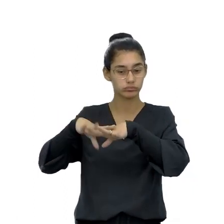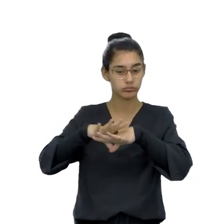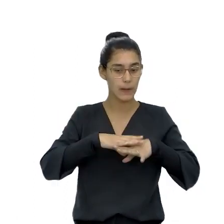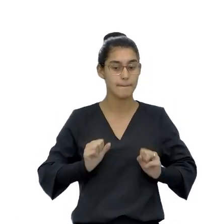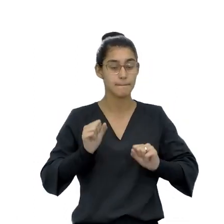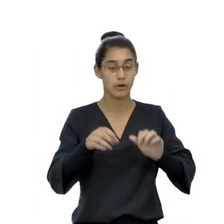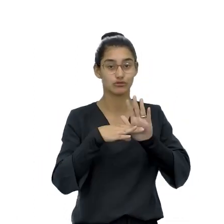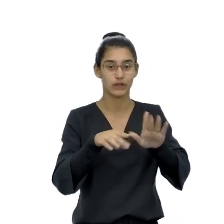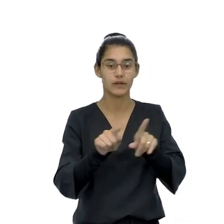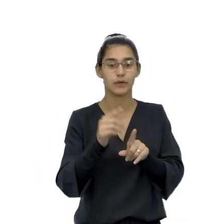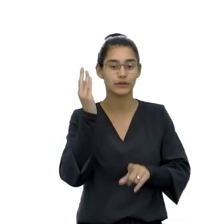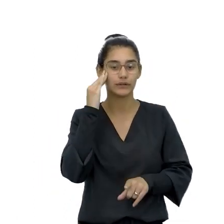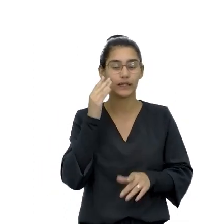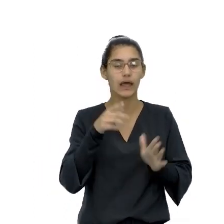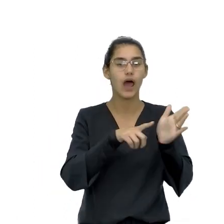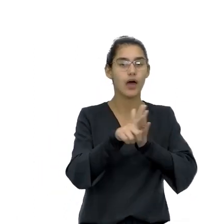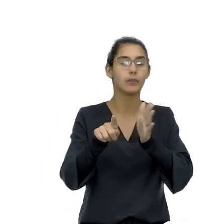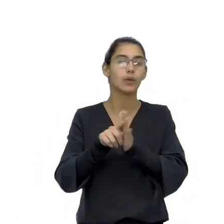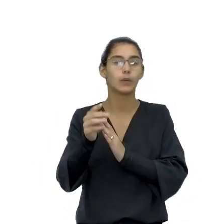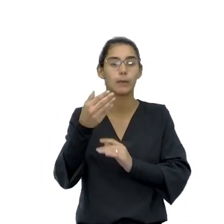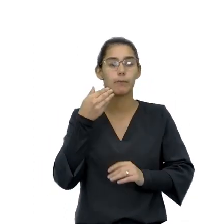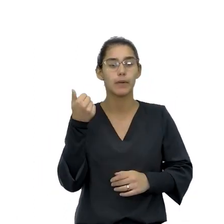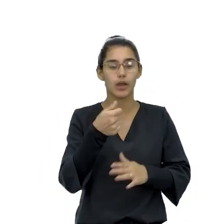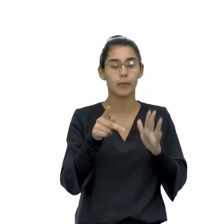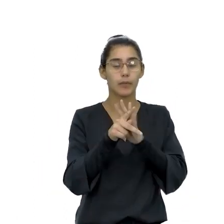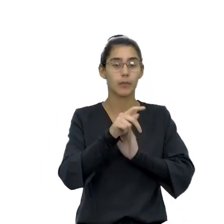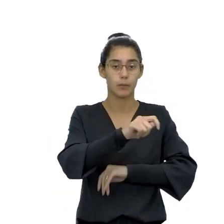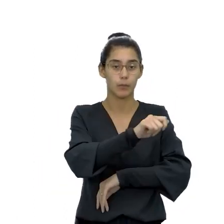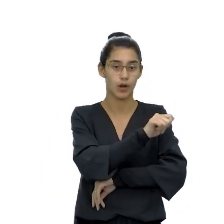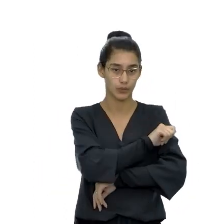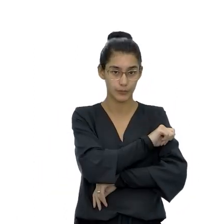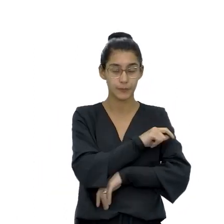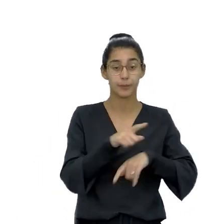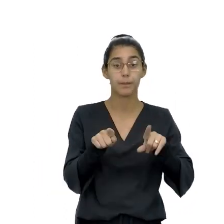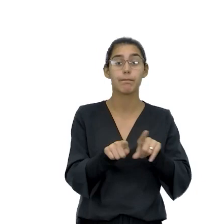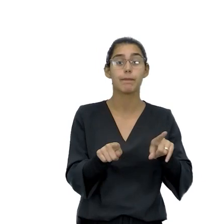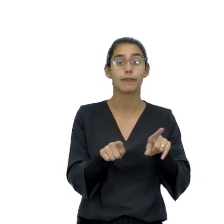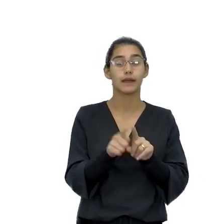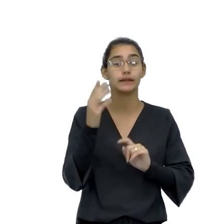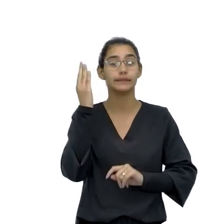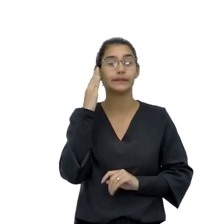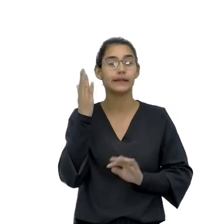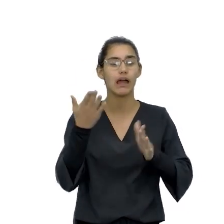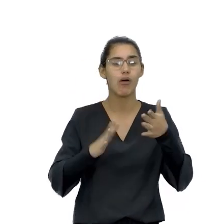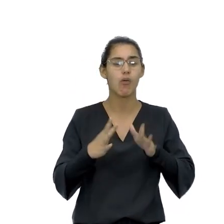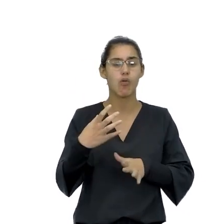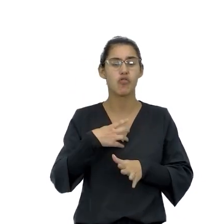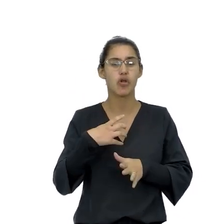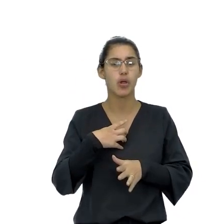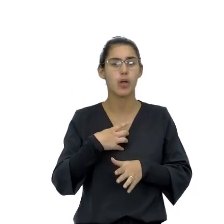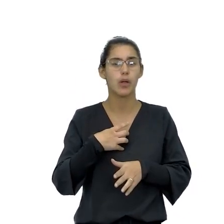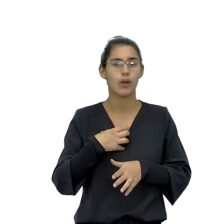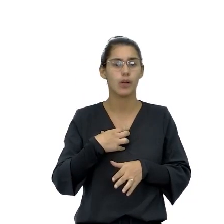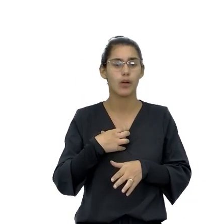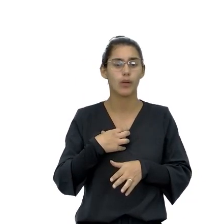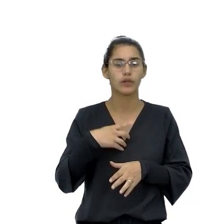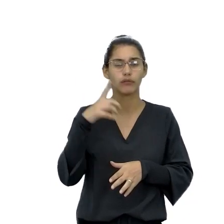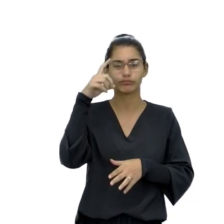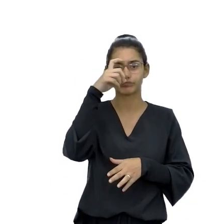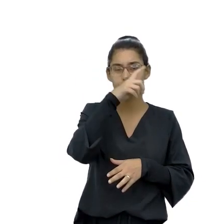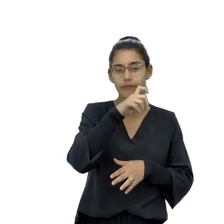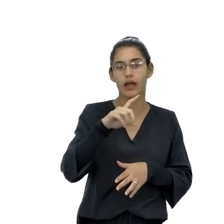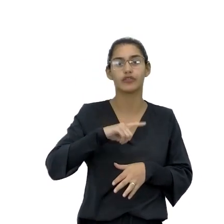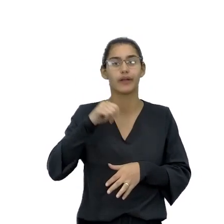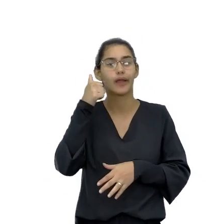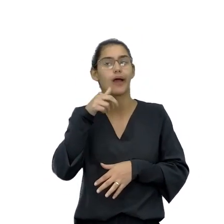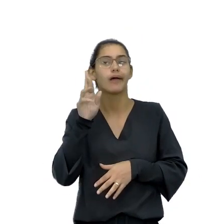pode ajudá-la a compreender as perguntas formuladas por seus alunos e a compreender algumas das razões das dificuldades